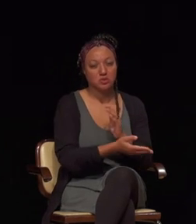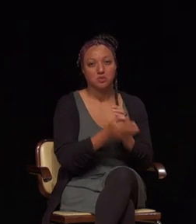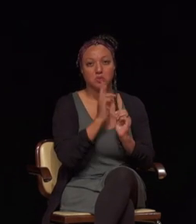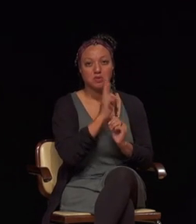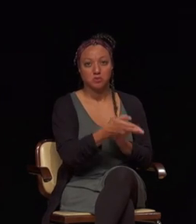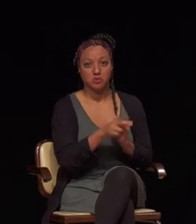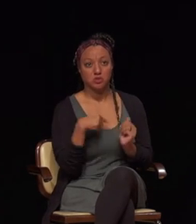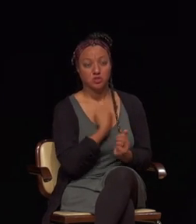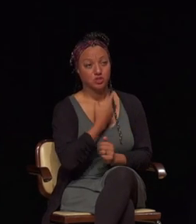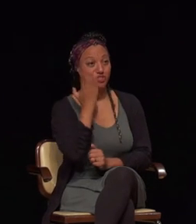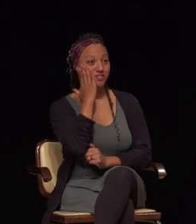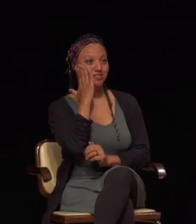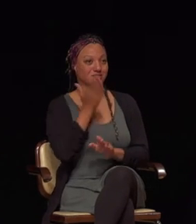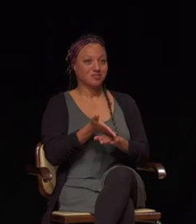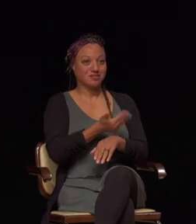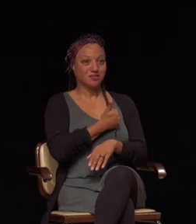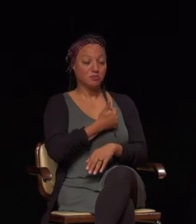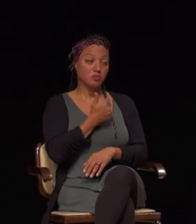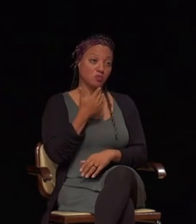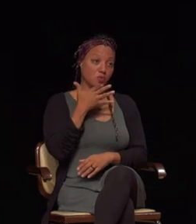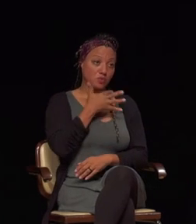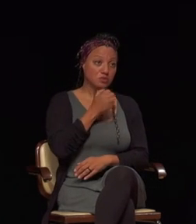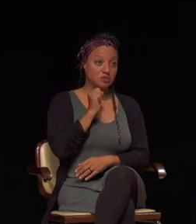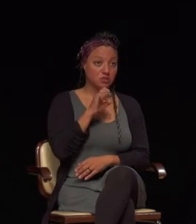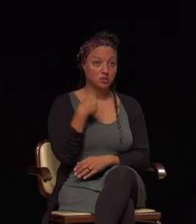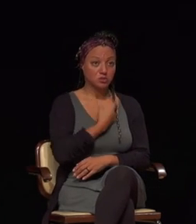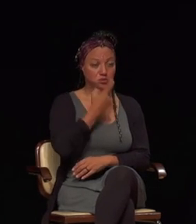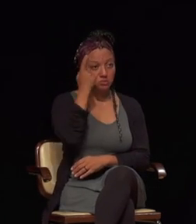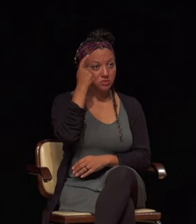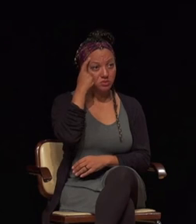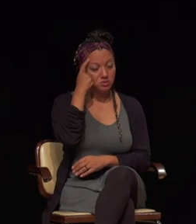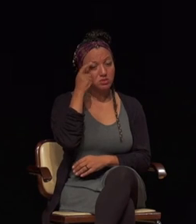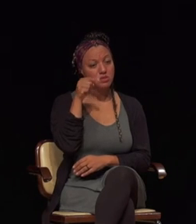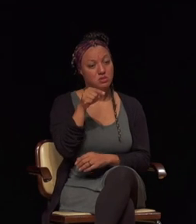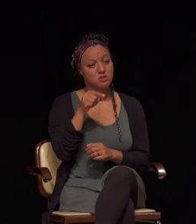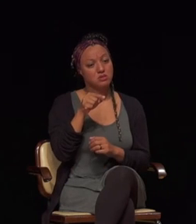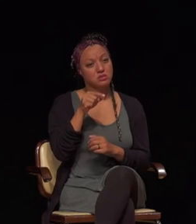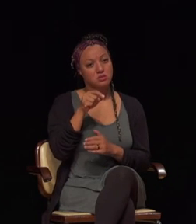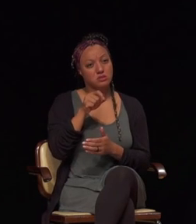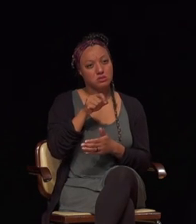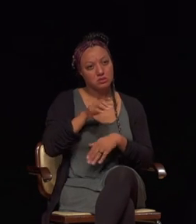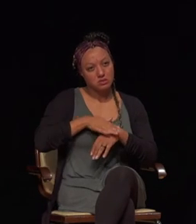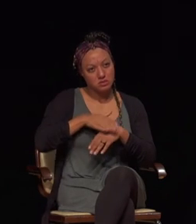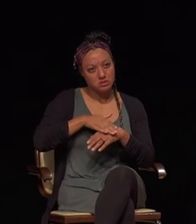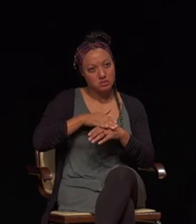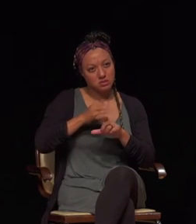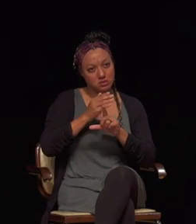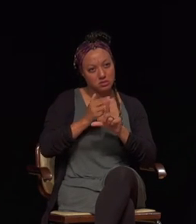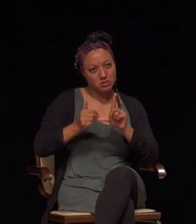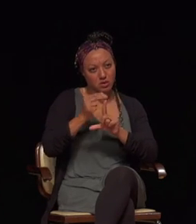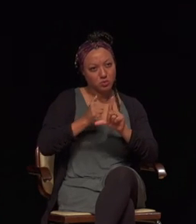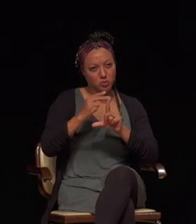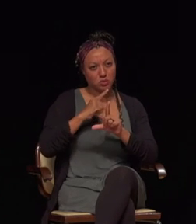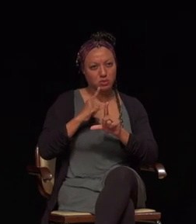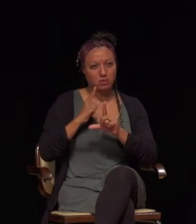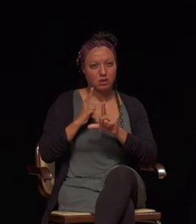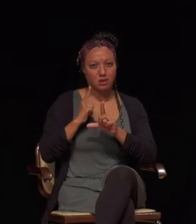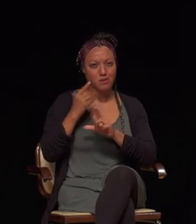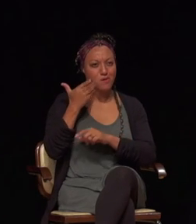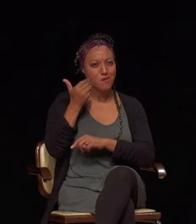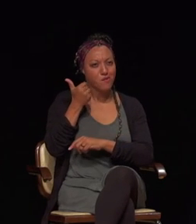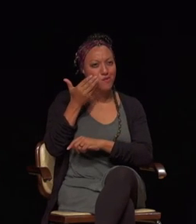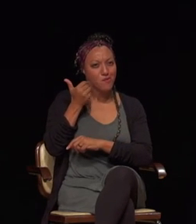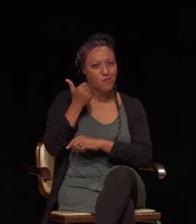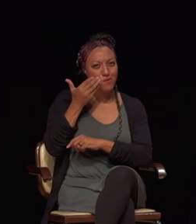nós sabemos previamente Ora se nós pensássemos que esses são autores que vê na sua com a sua bagagem pesada com a